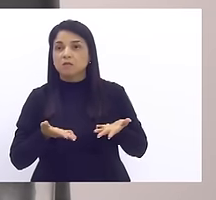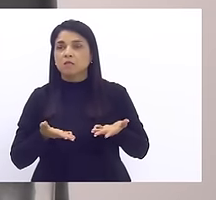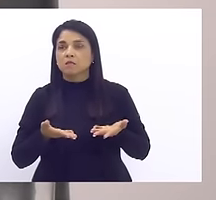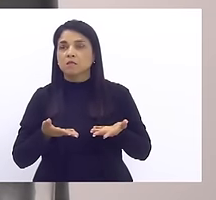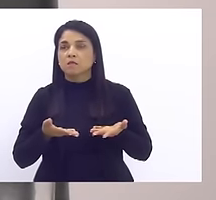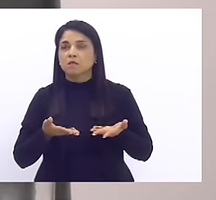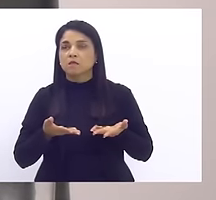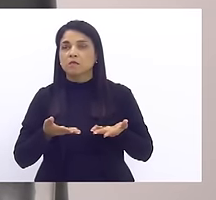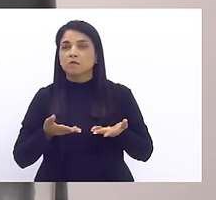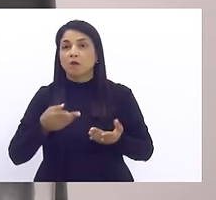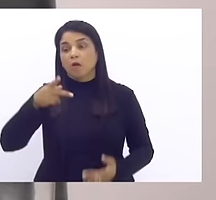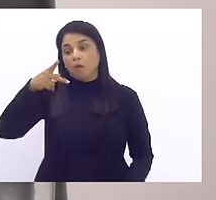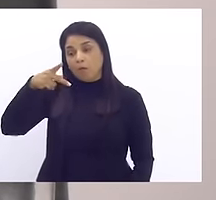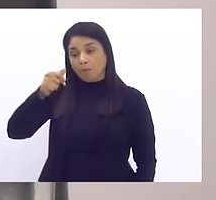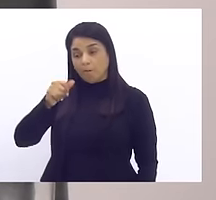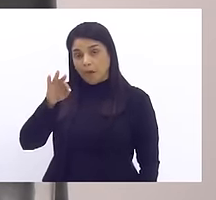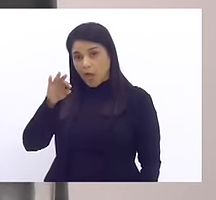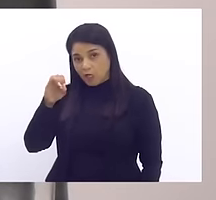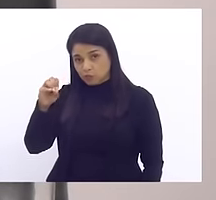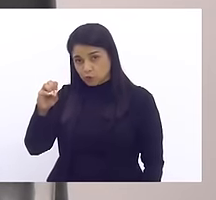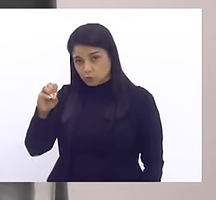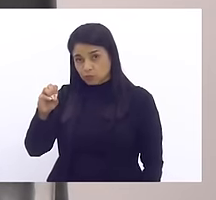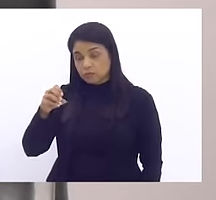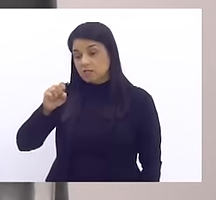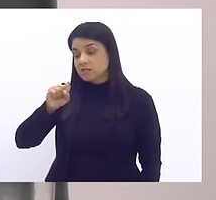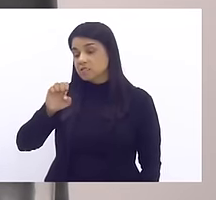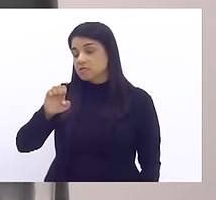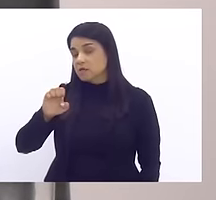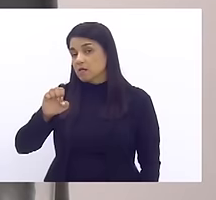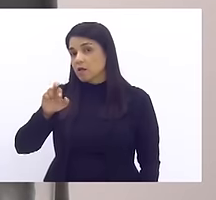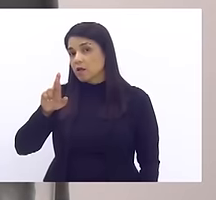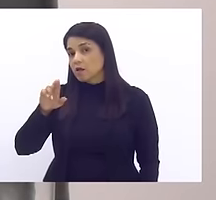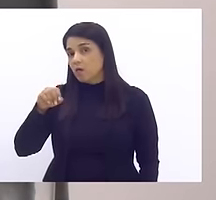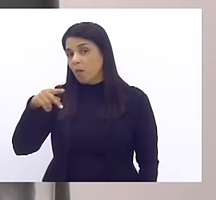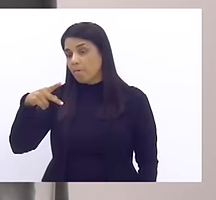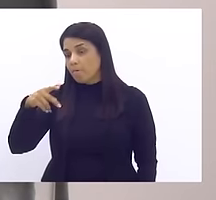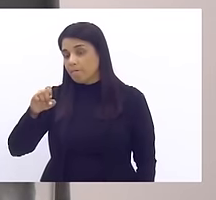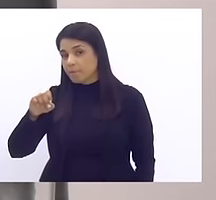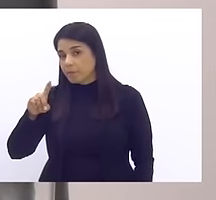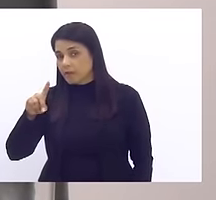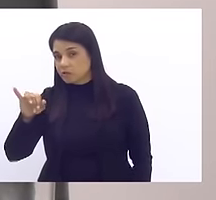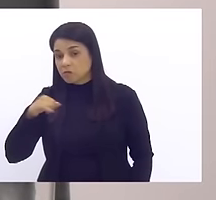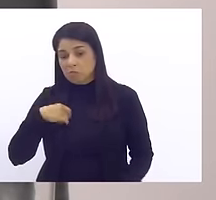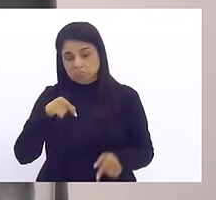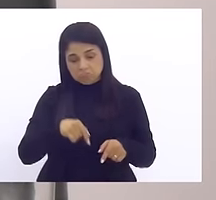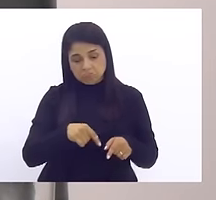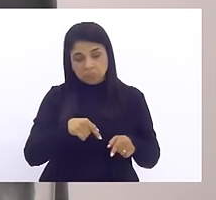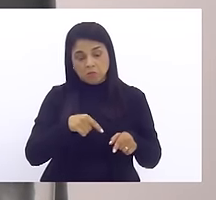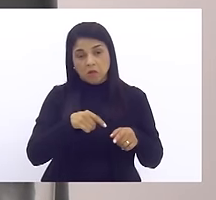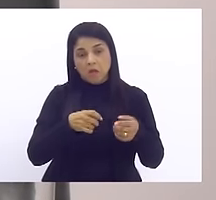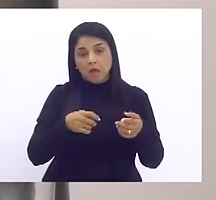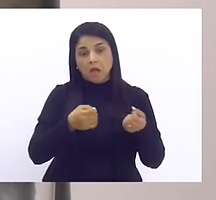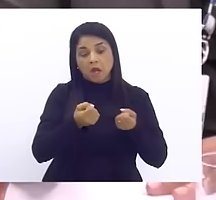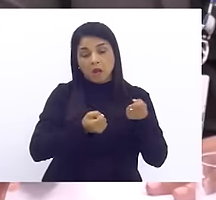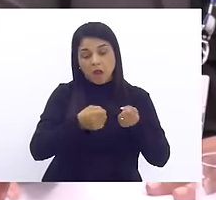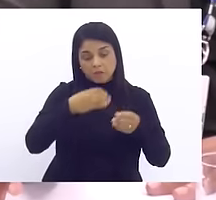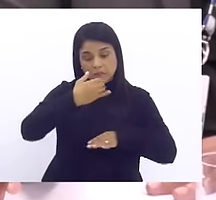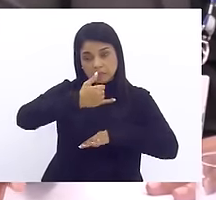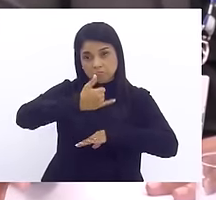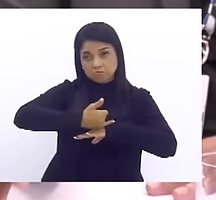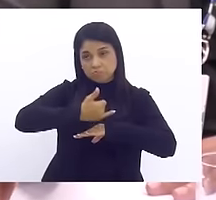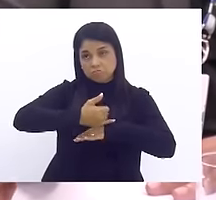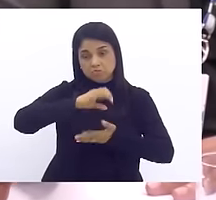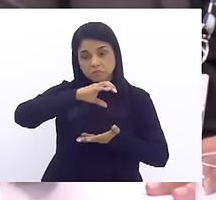se se o pátio lá de Seropédica um exemplo ele pode receber o veículo aqui do centro do Rio eu preciso